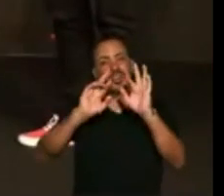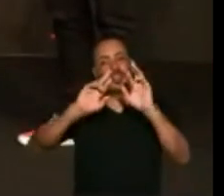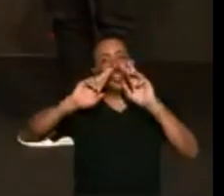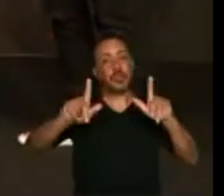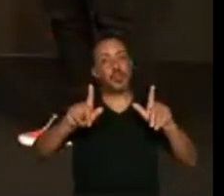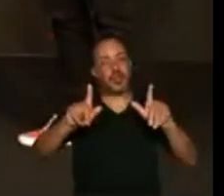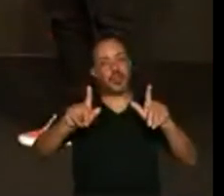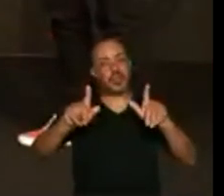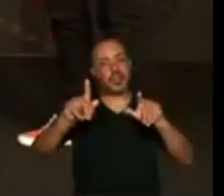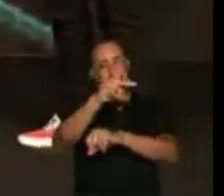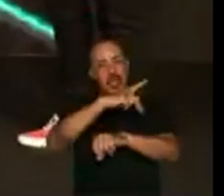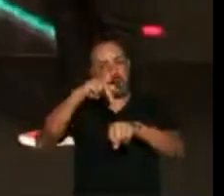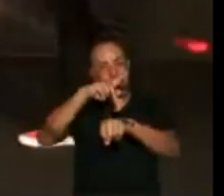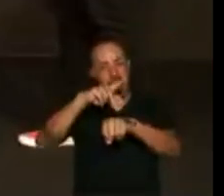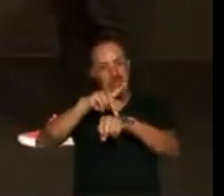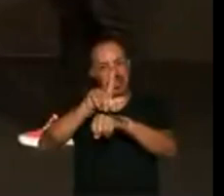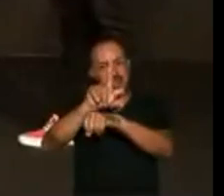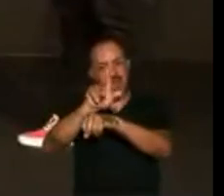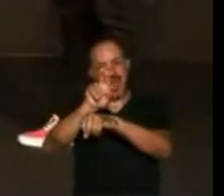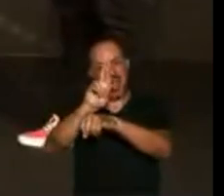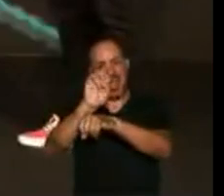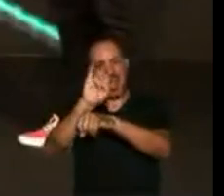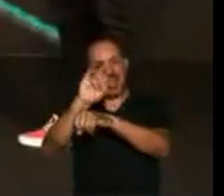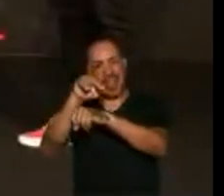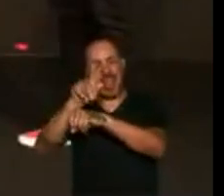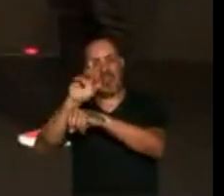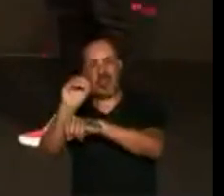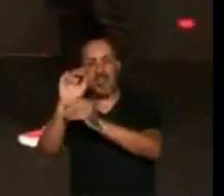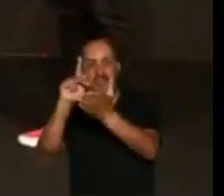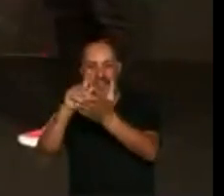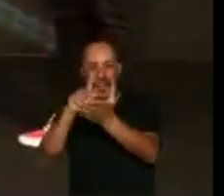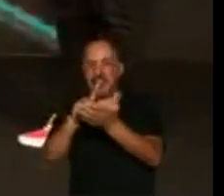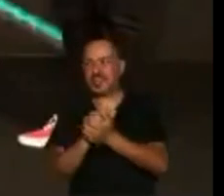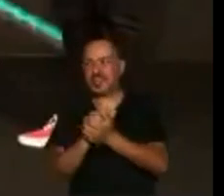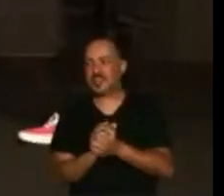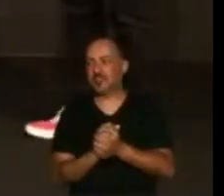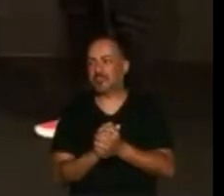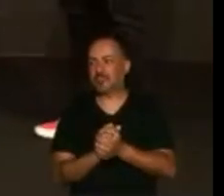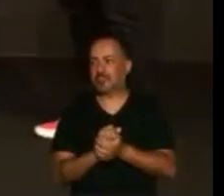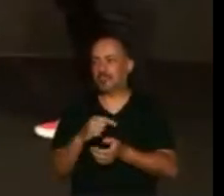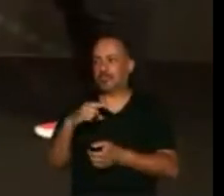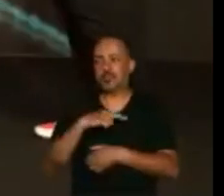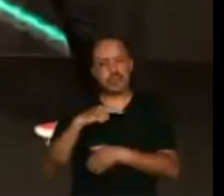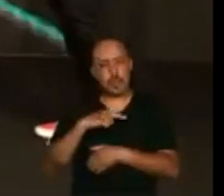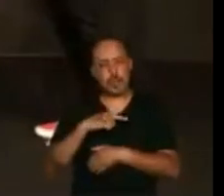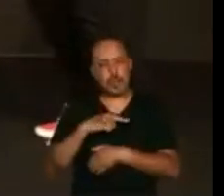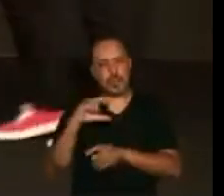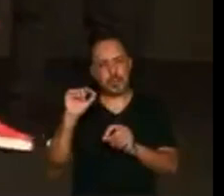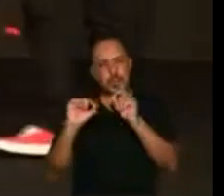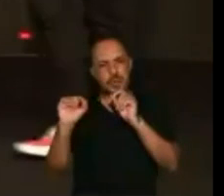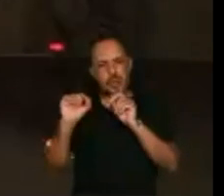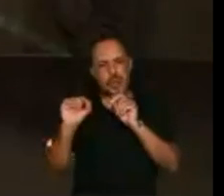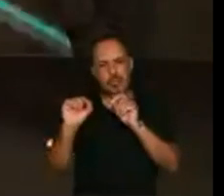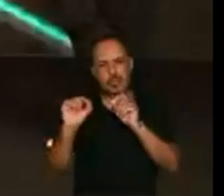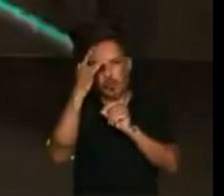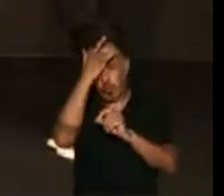vai ter o dever cumprido ao dobro ao final desse evento aqui, não é verdade? Nós tínhamos um pessoal previsto do Vale do Silício, a gente não